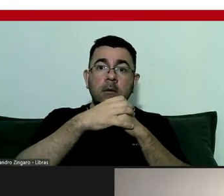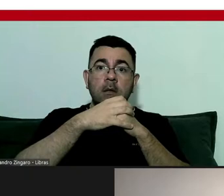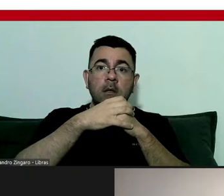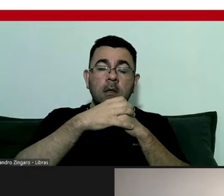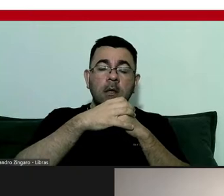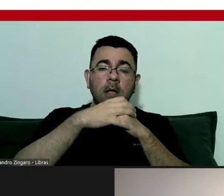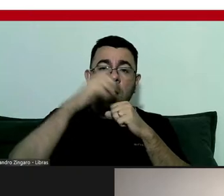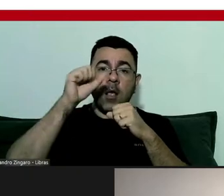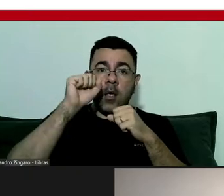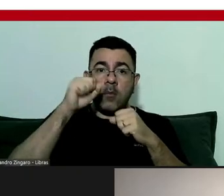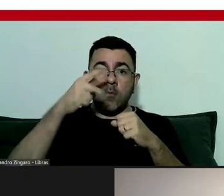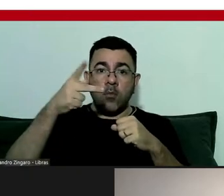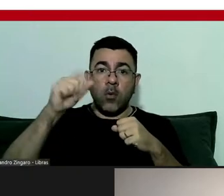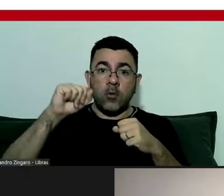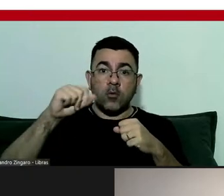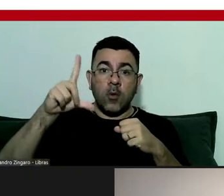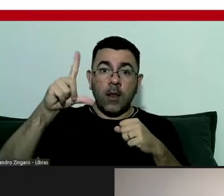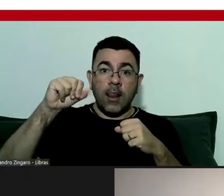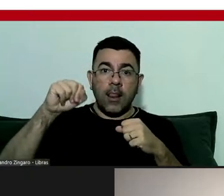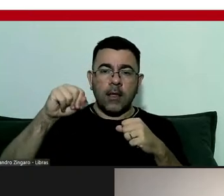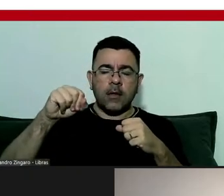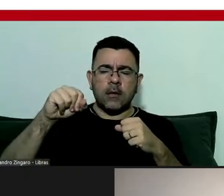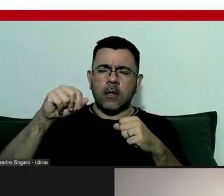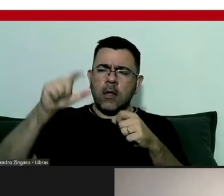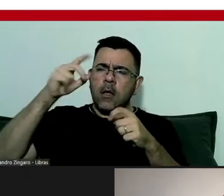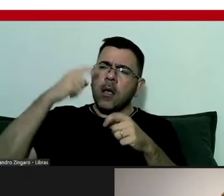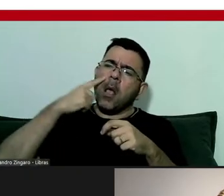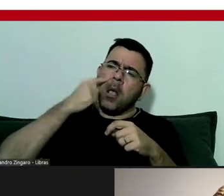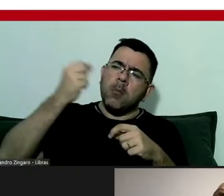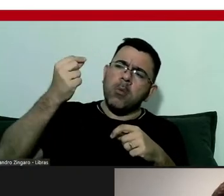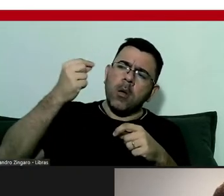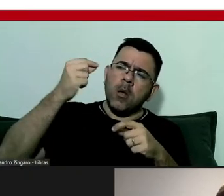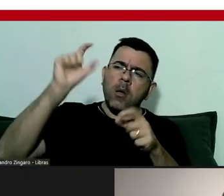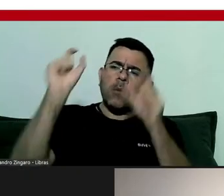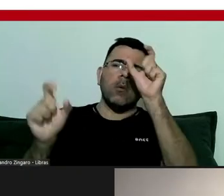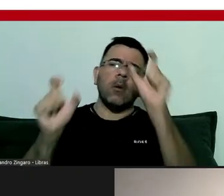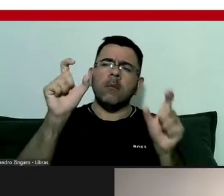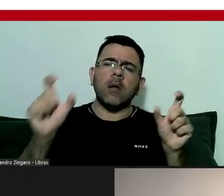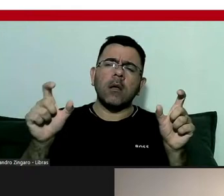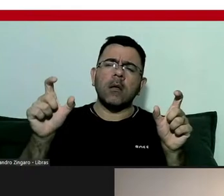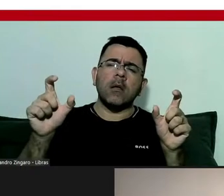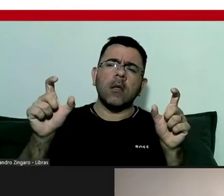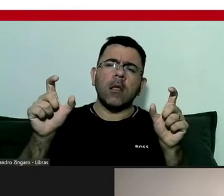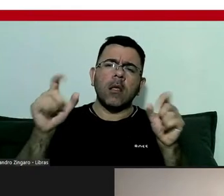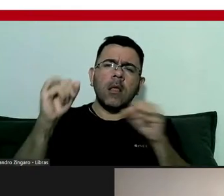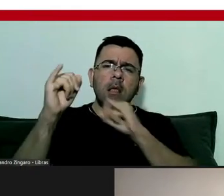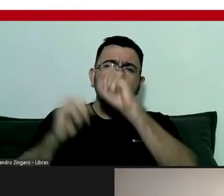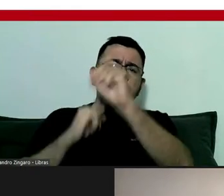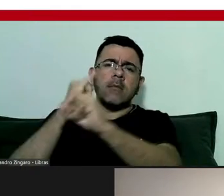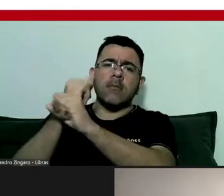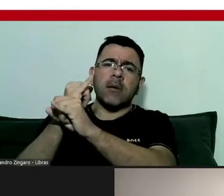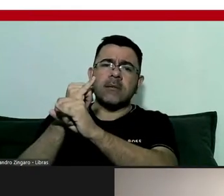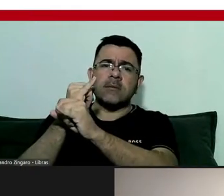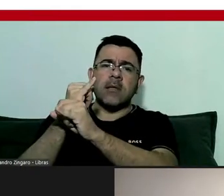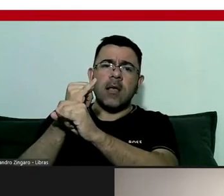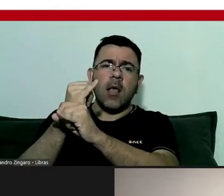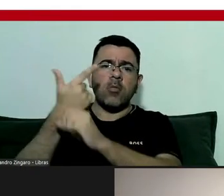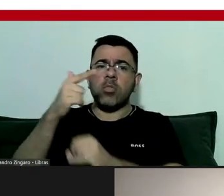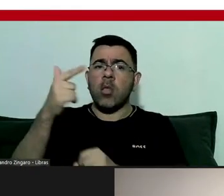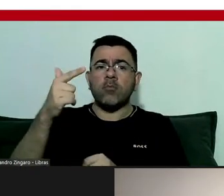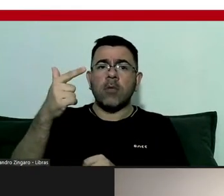Alegre observando que parte da população não tinha acesso a wi-fi e se conecta via dados móveis